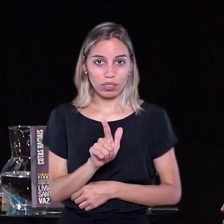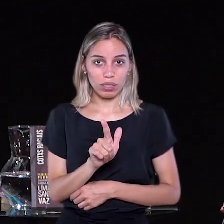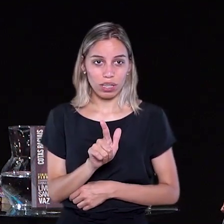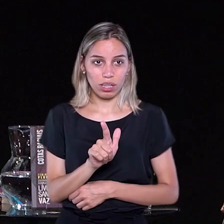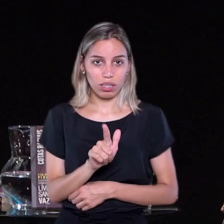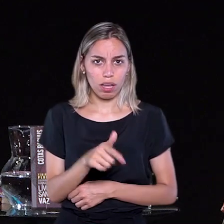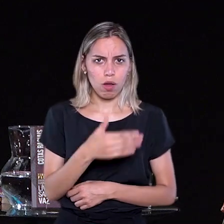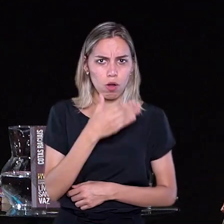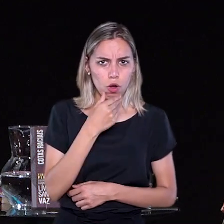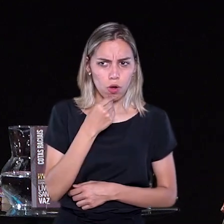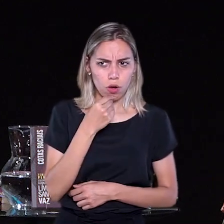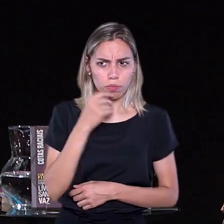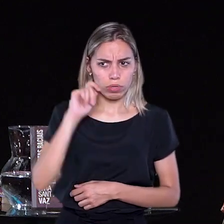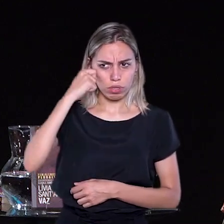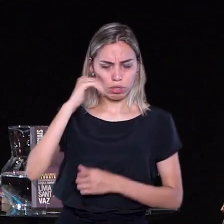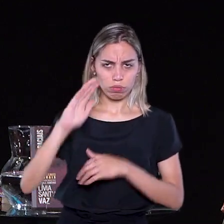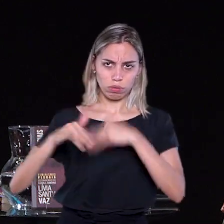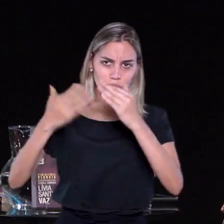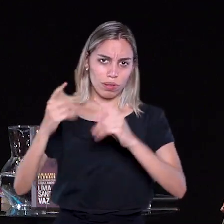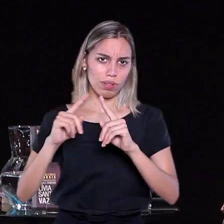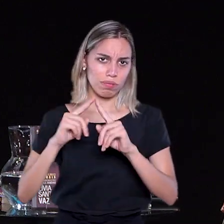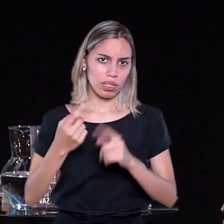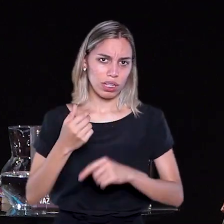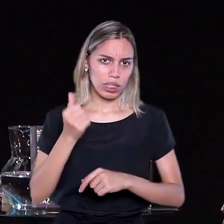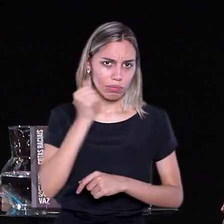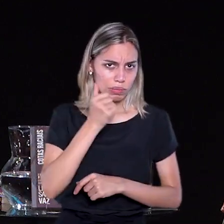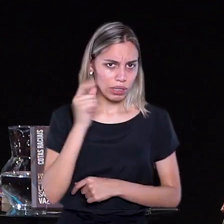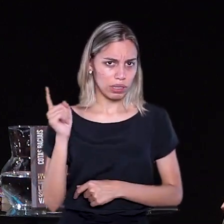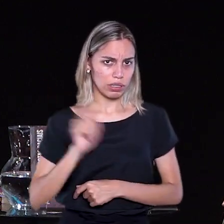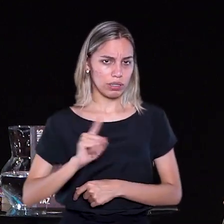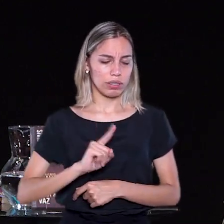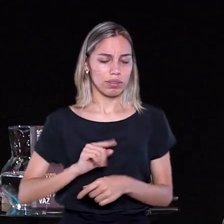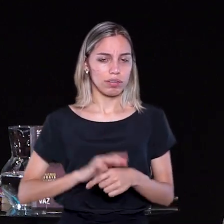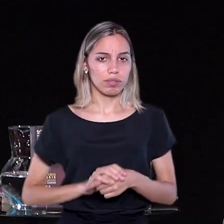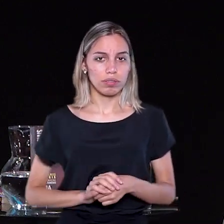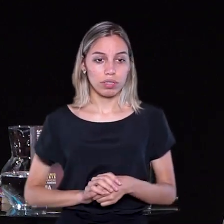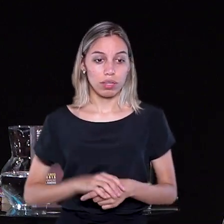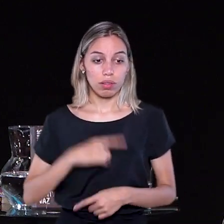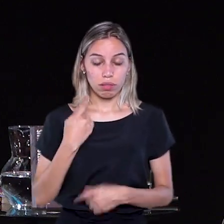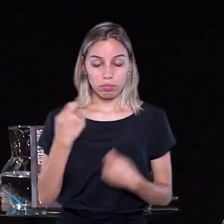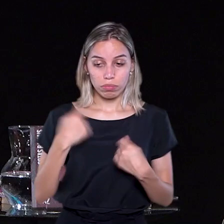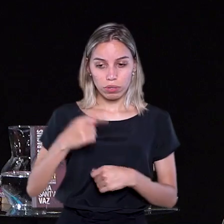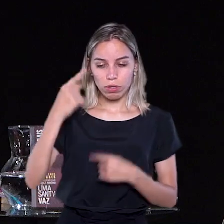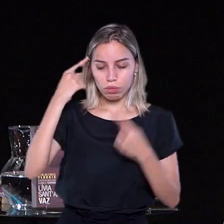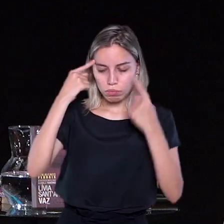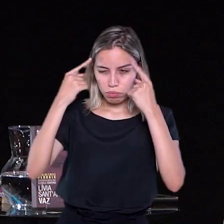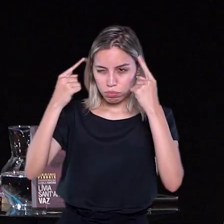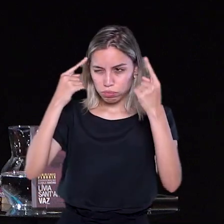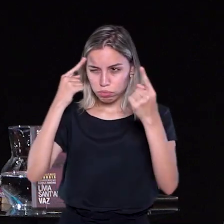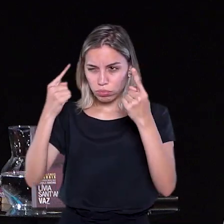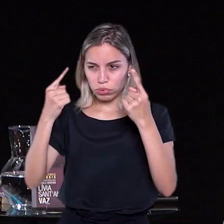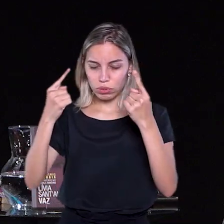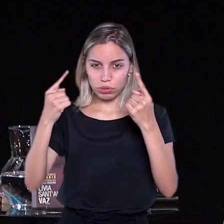interseccional, homens negros vão avançar e a gente vai ficar, Afonso. Então, é preciso pensar, sim, em políticas públicas que tenham esse olhar, essa perspectiva